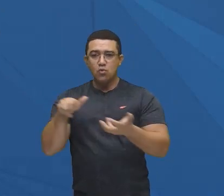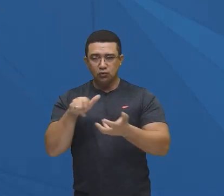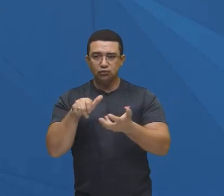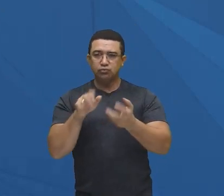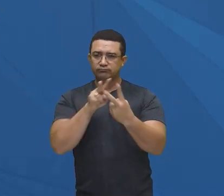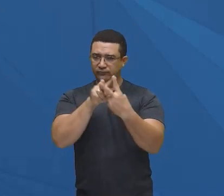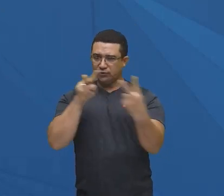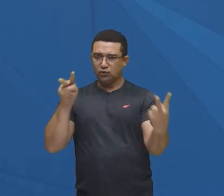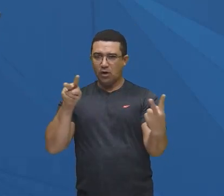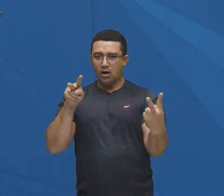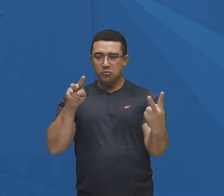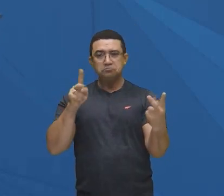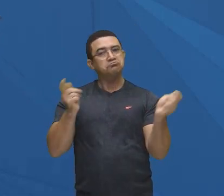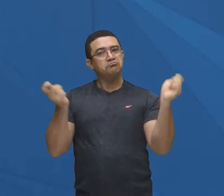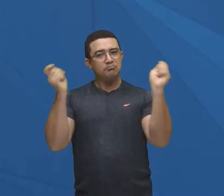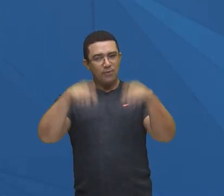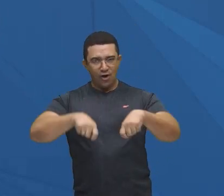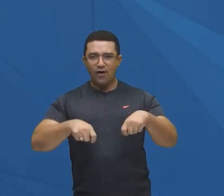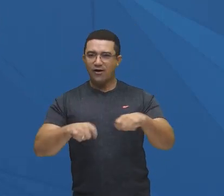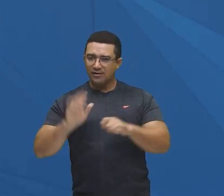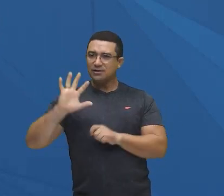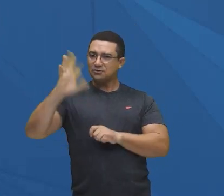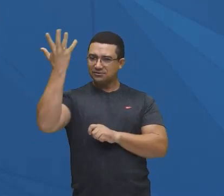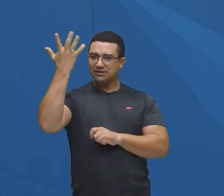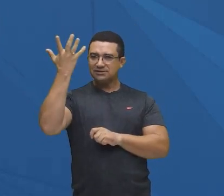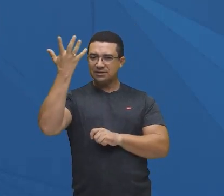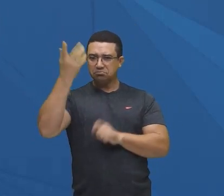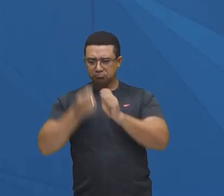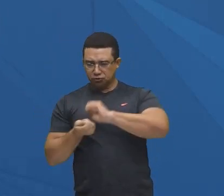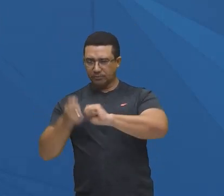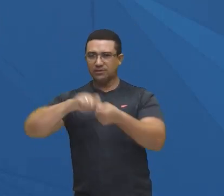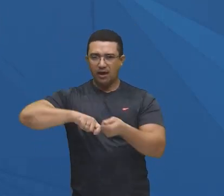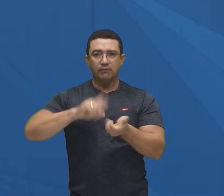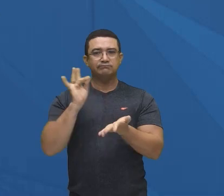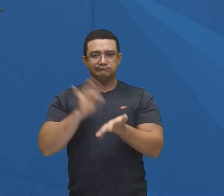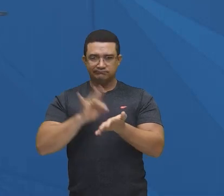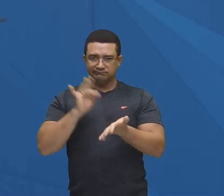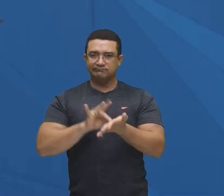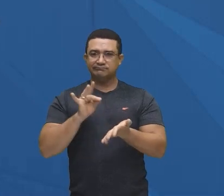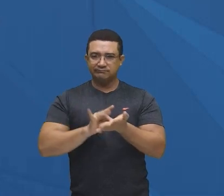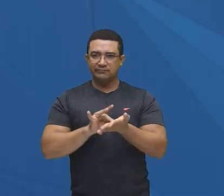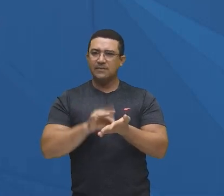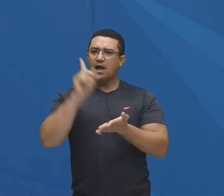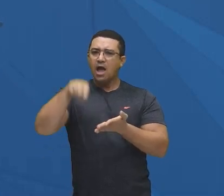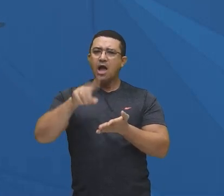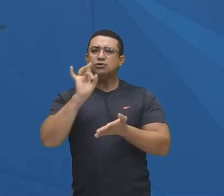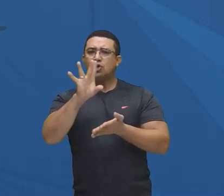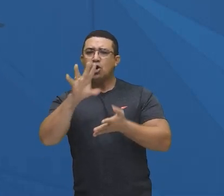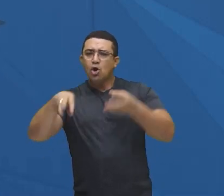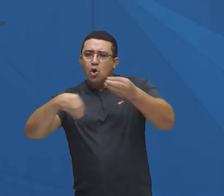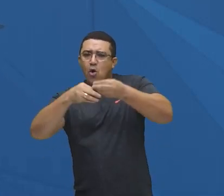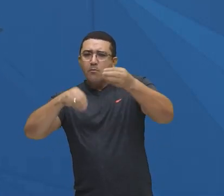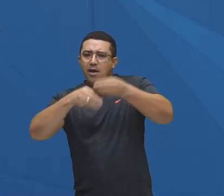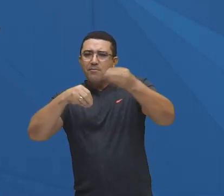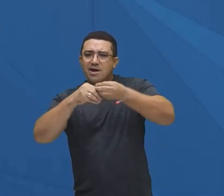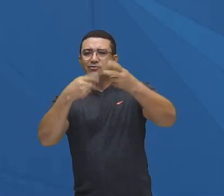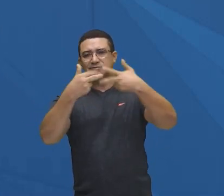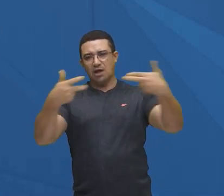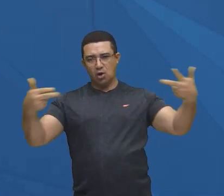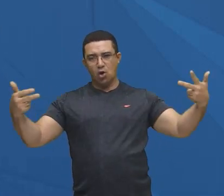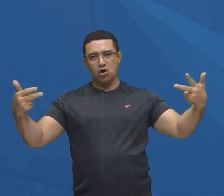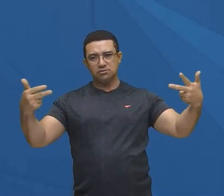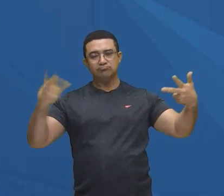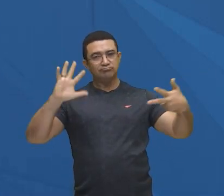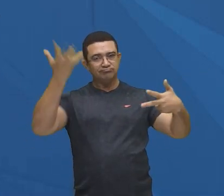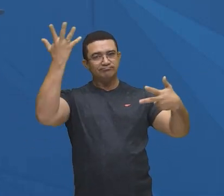de trazer para o real, muitas vezes ele é um complemento ou uma extensão daquilo que a gente tem na realidade, que é algo que a gente